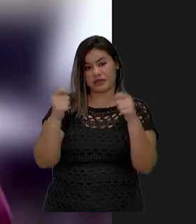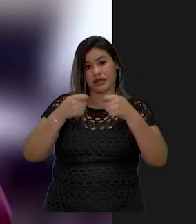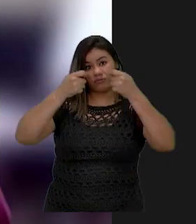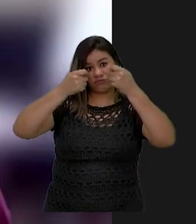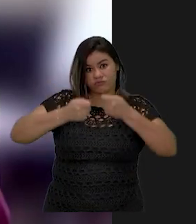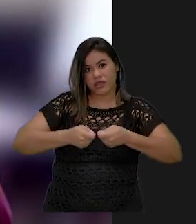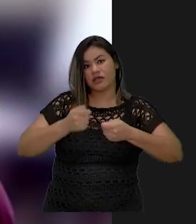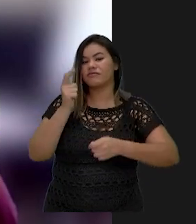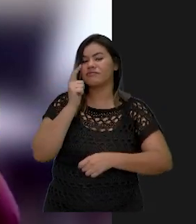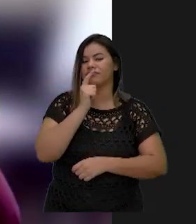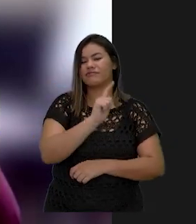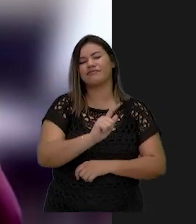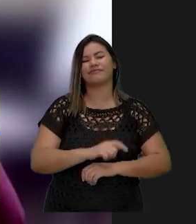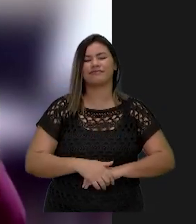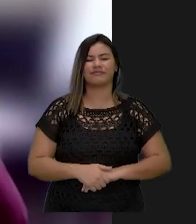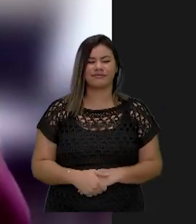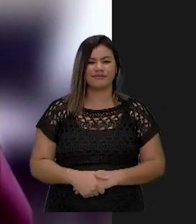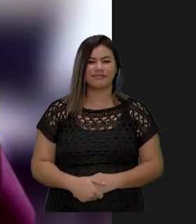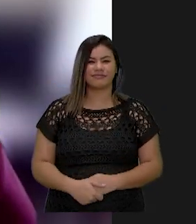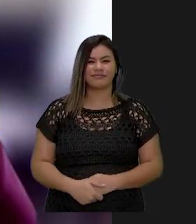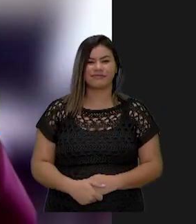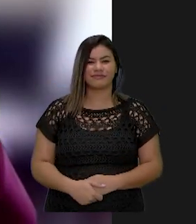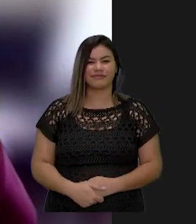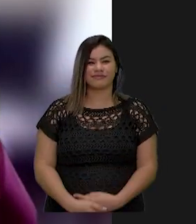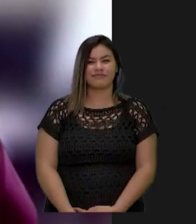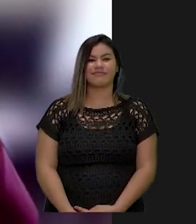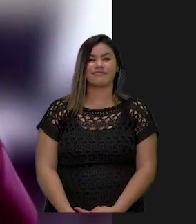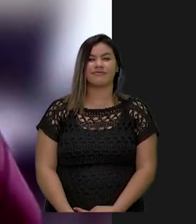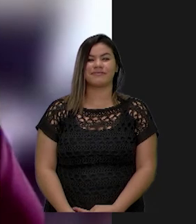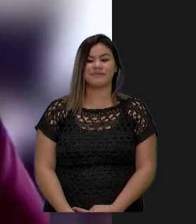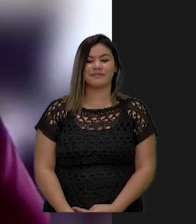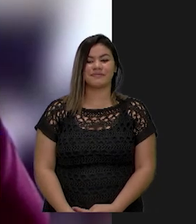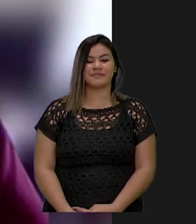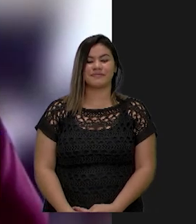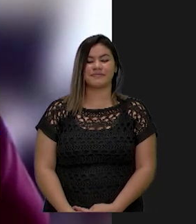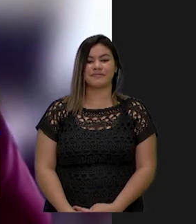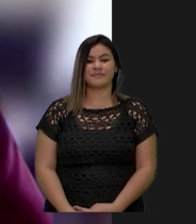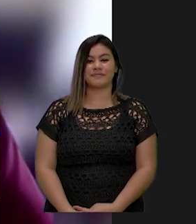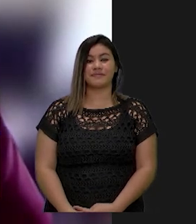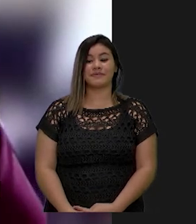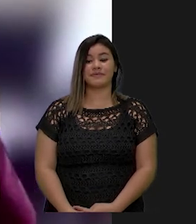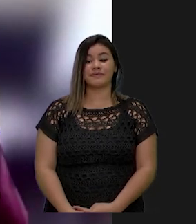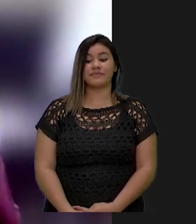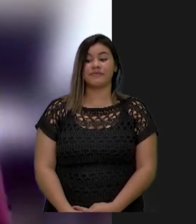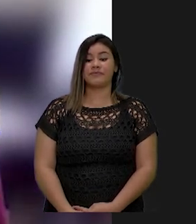capacidade de lidar com vários conhecimentos, situações um pouco mais complexas,